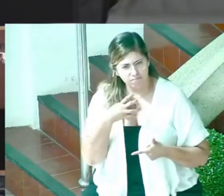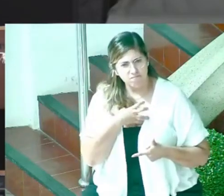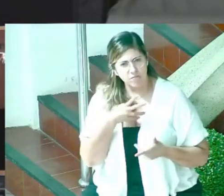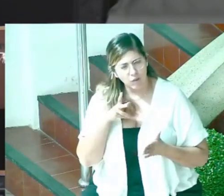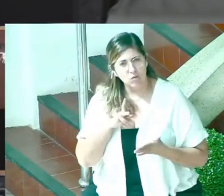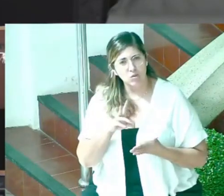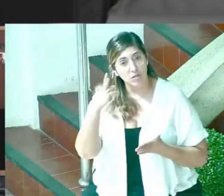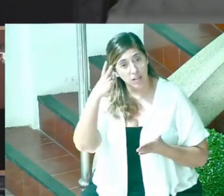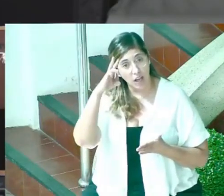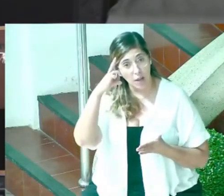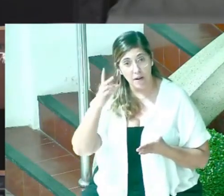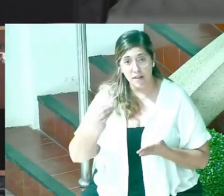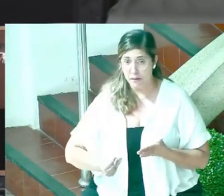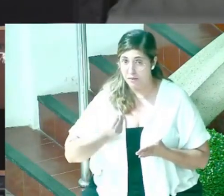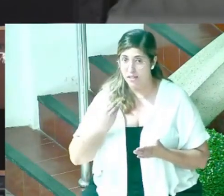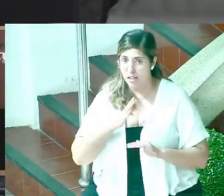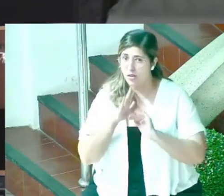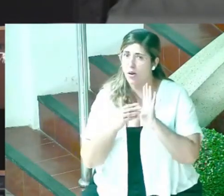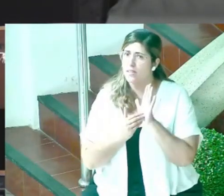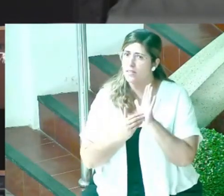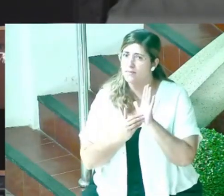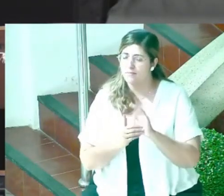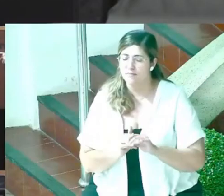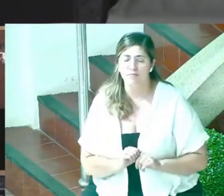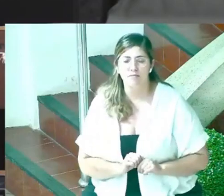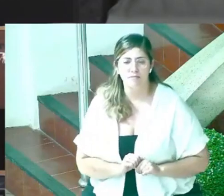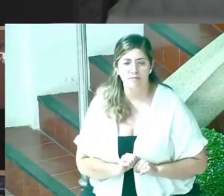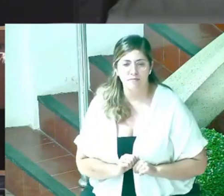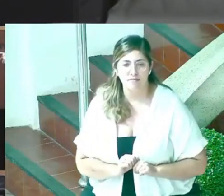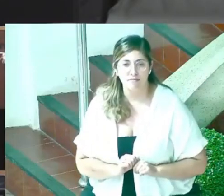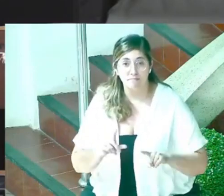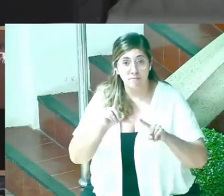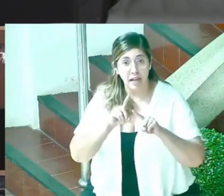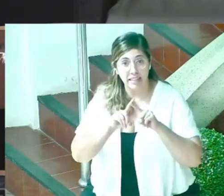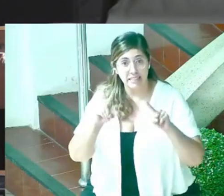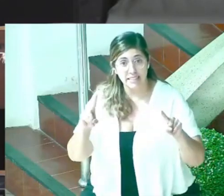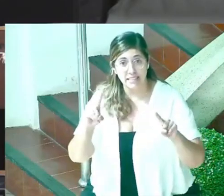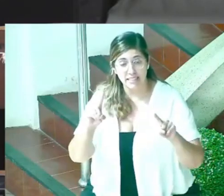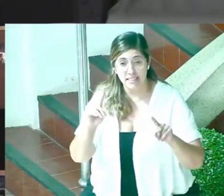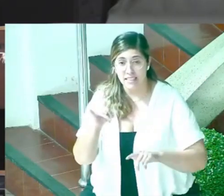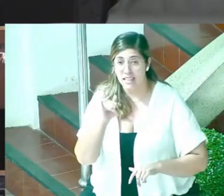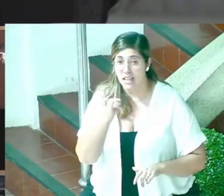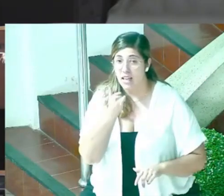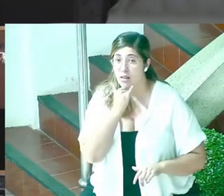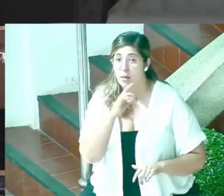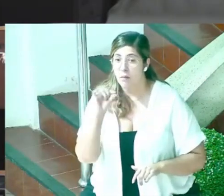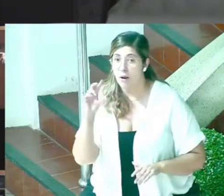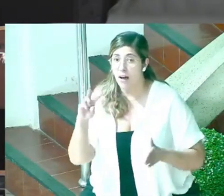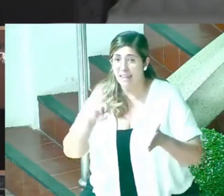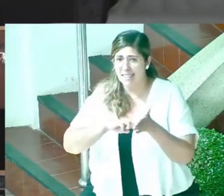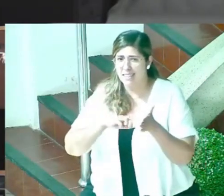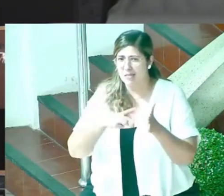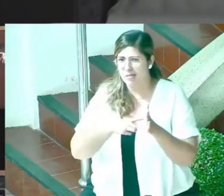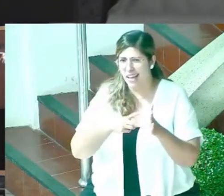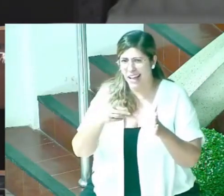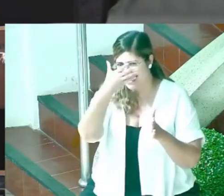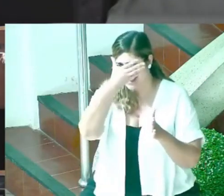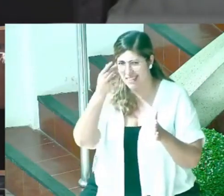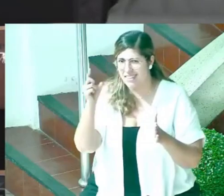Ao crermos em Jesus Cristo, ao crermos em sua obra, ao crermos na sua morte, e morte